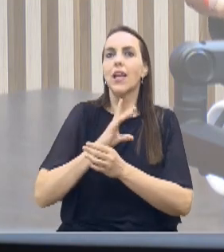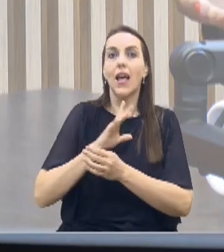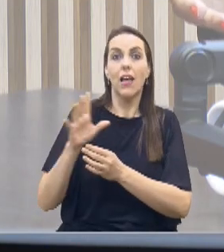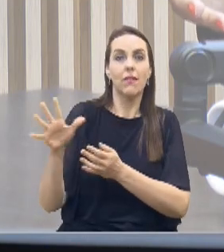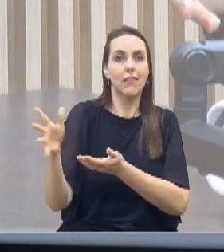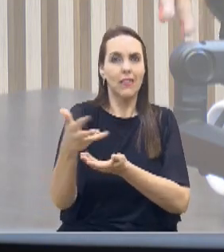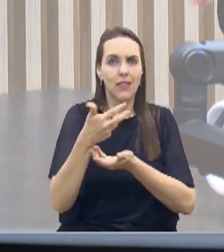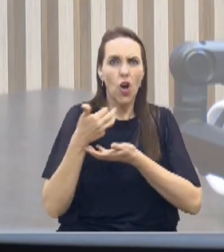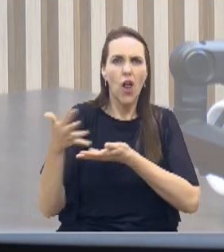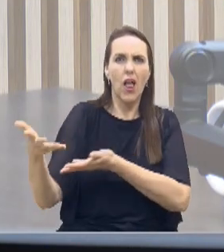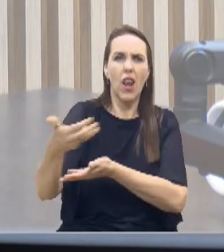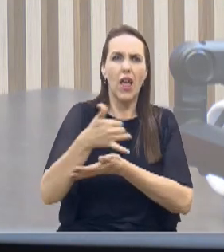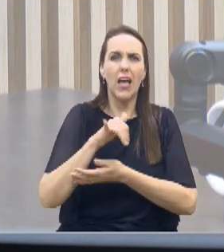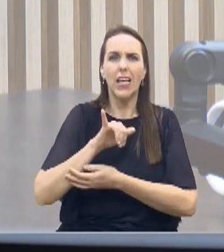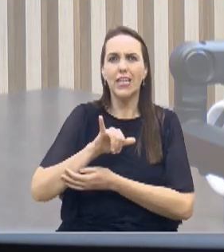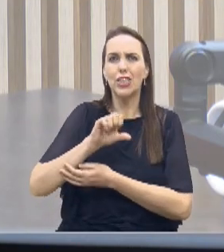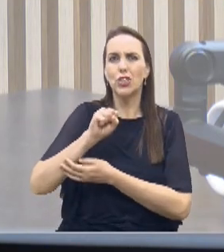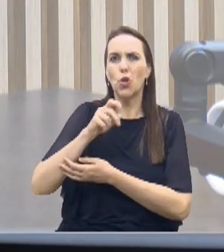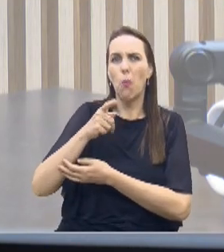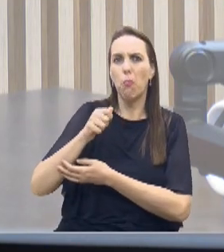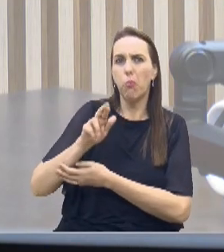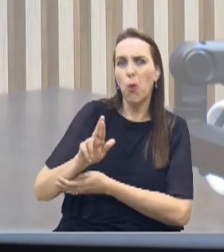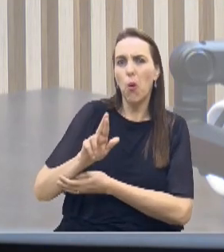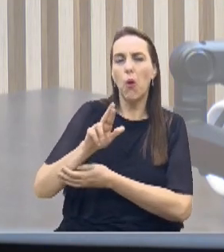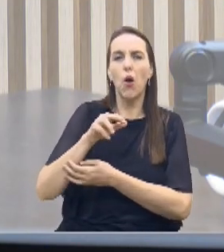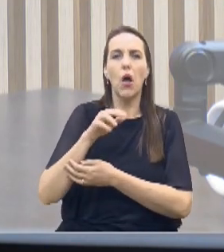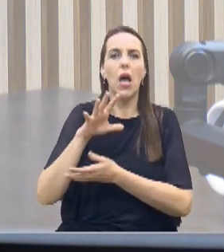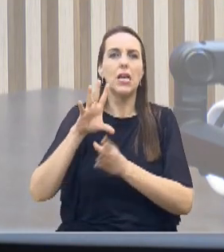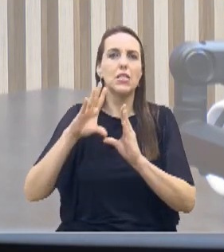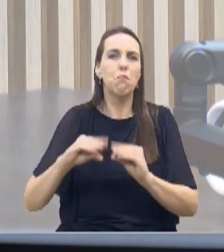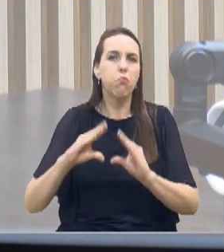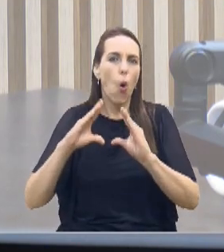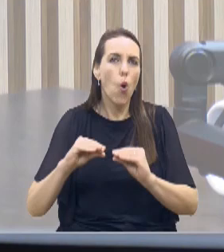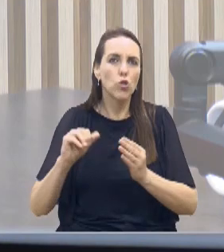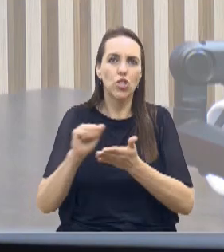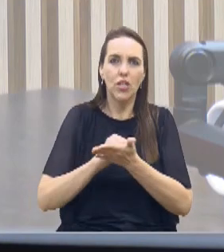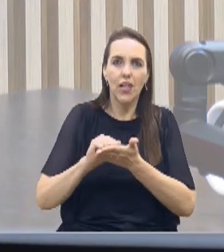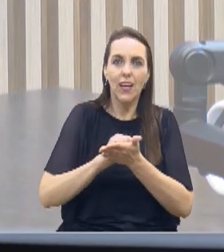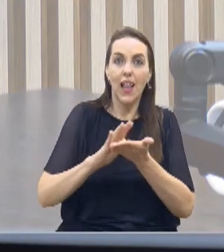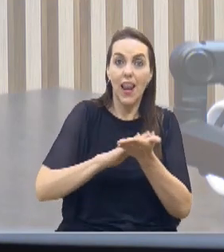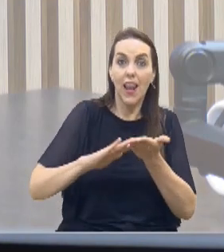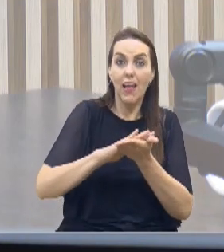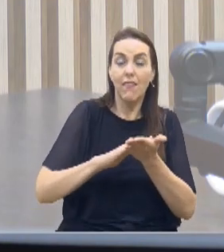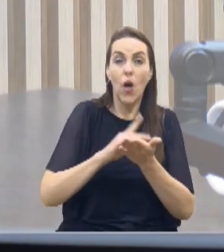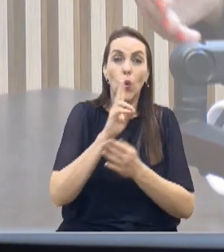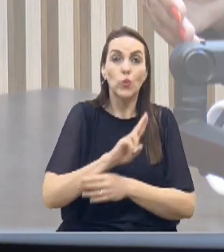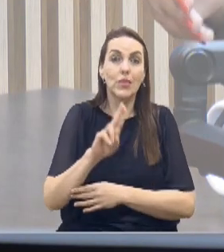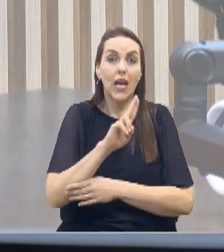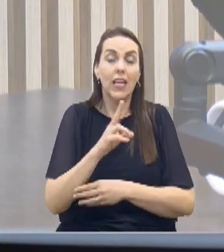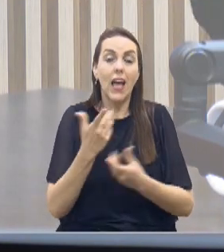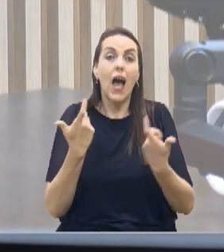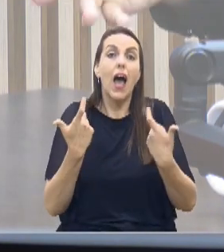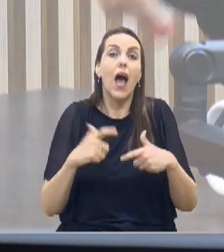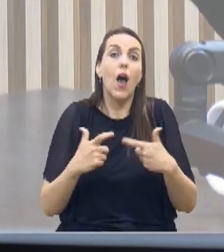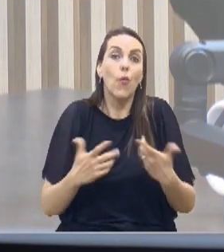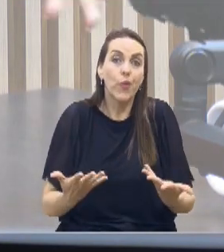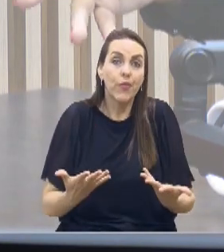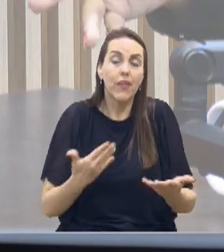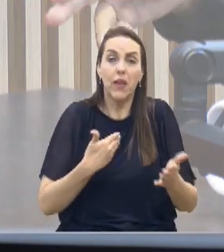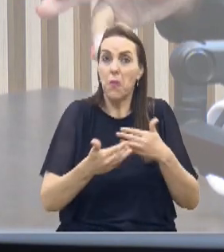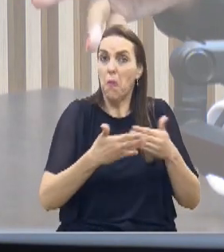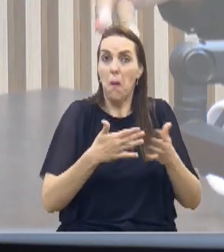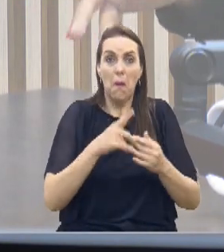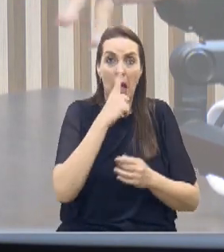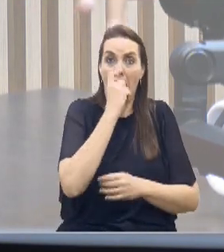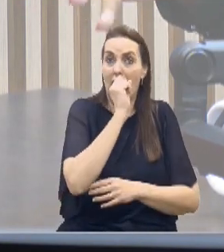sabe onde coloca o isopor, a gente não sabe bem onde coloca a esponja de louça usada. E sabe que se a gente colocar em qualquer um dos lixos,